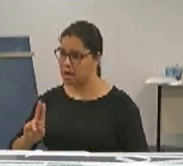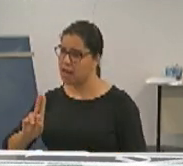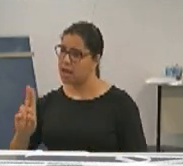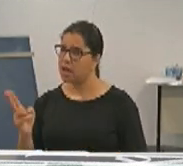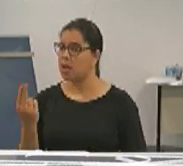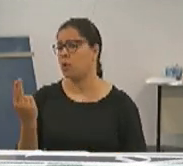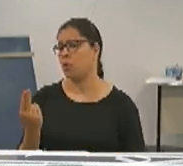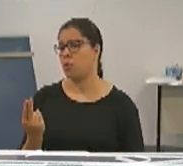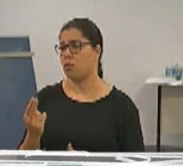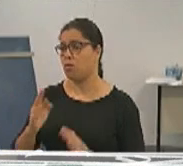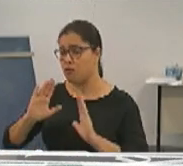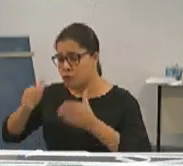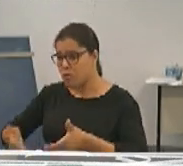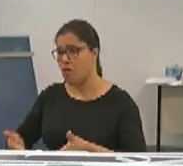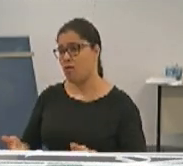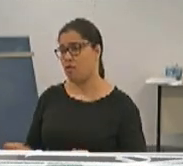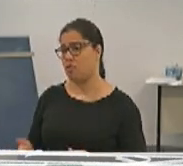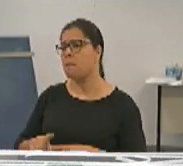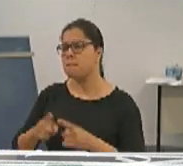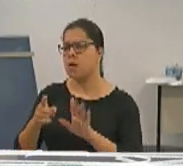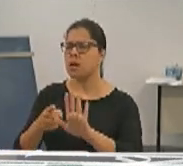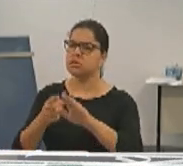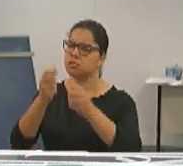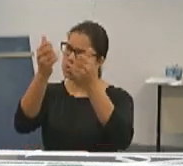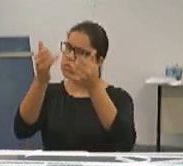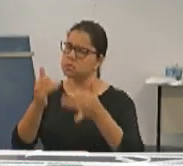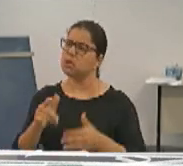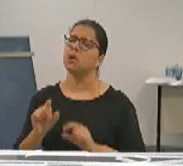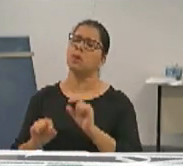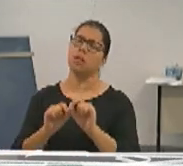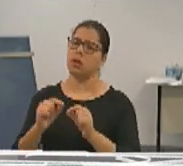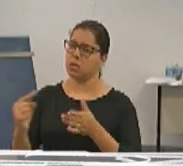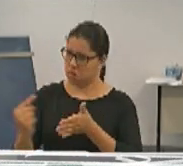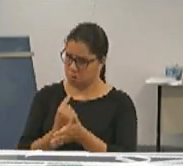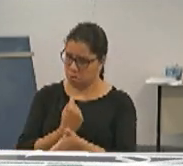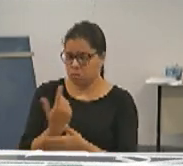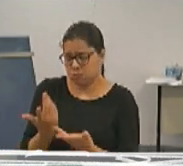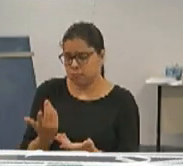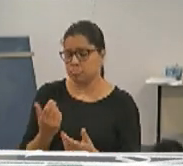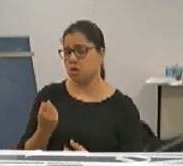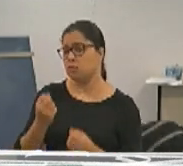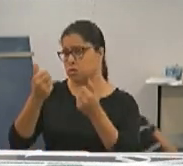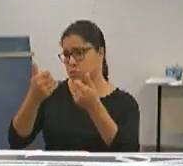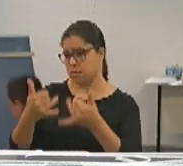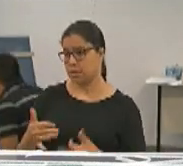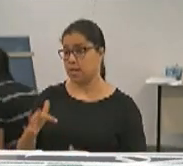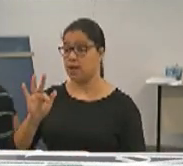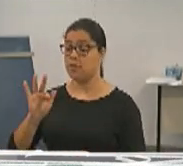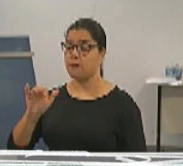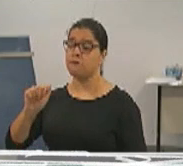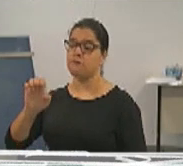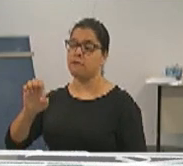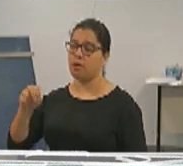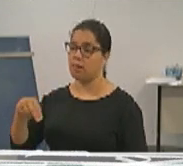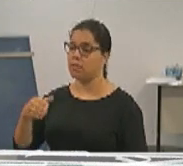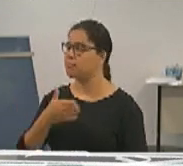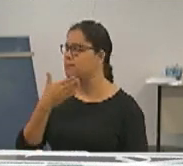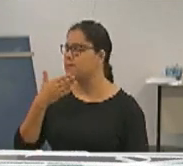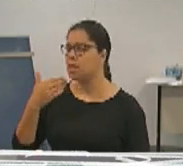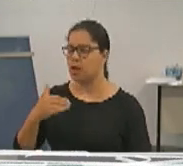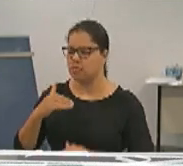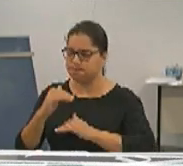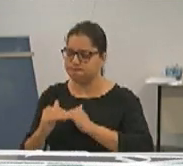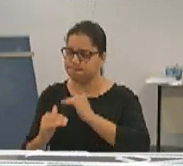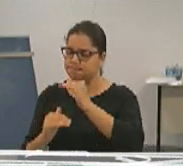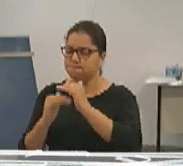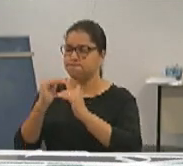responder a pergunta e vou falar da FAEM. Porque é a pergunta que me veio. A FAEM, ela tem melhorado muito,